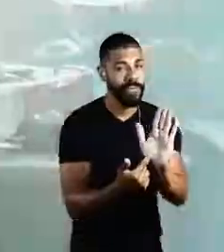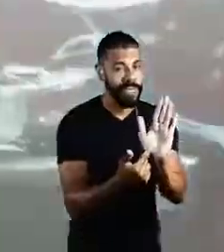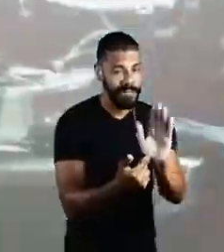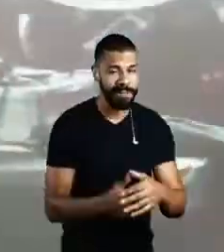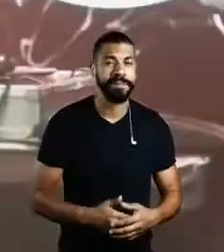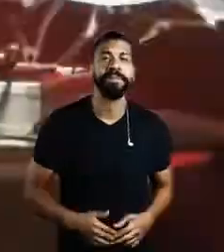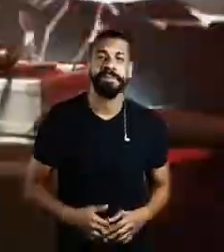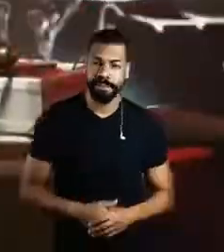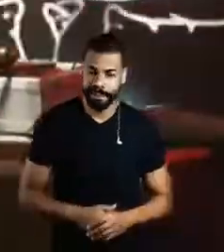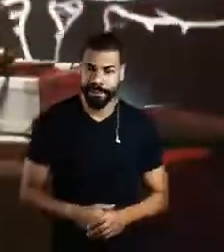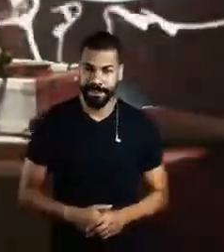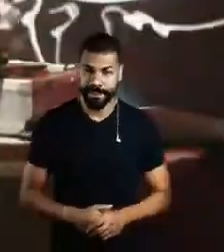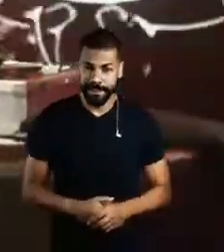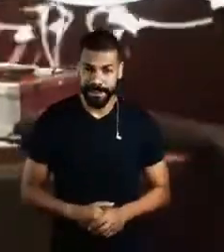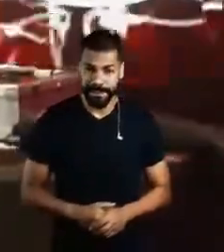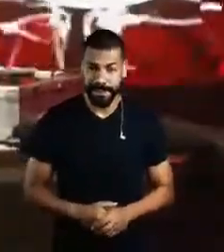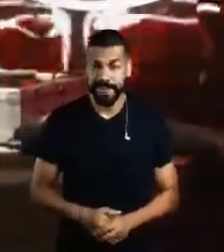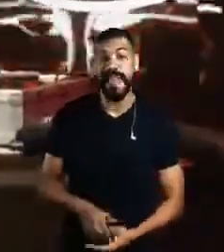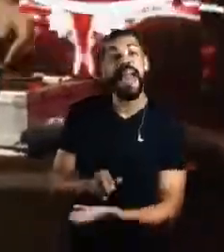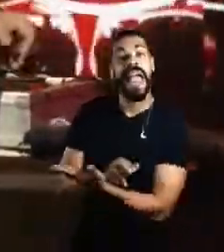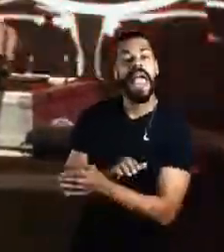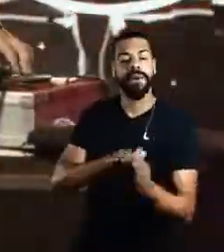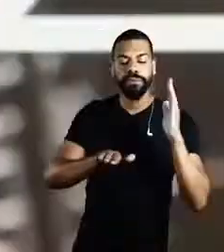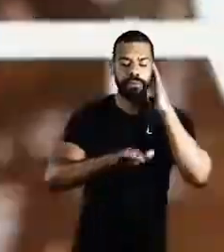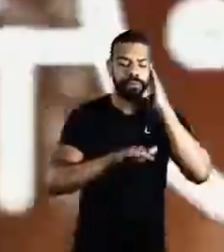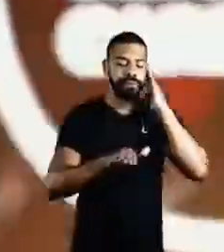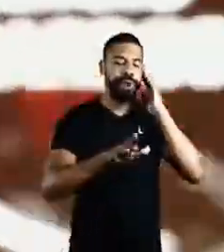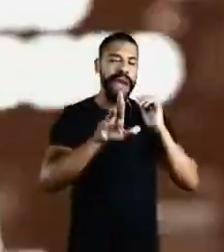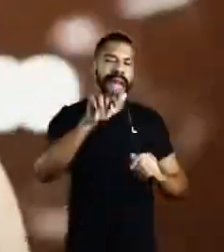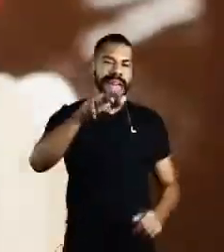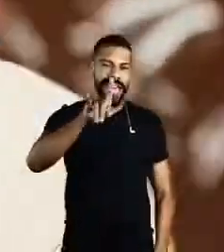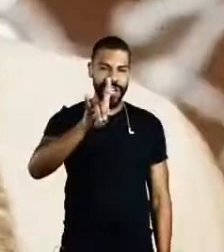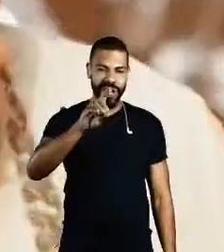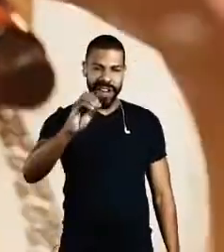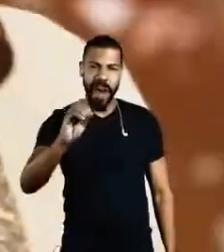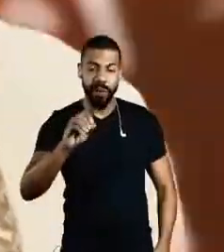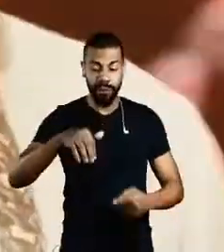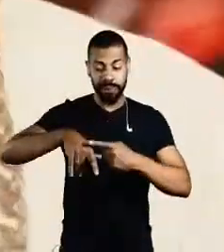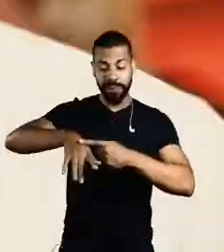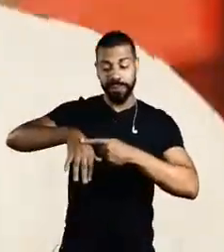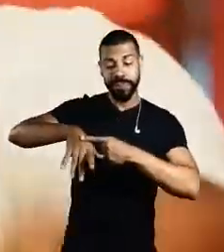falei. Reginaldo, Bexiga é nós.